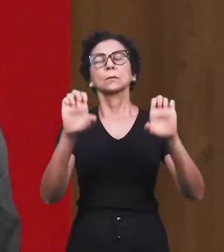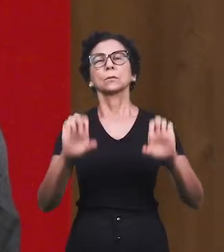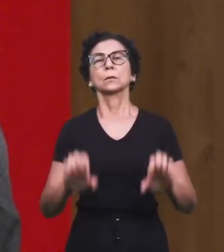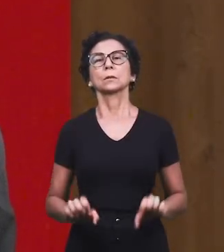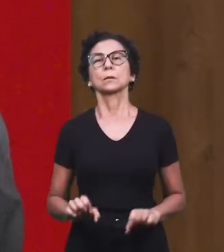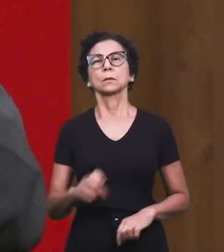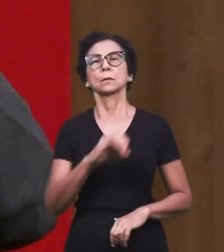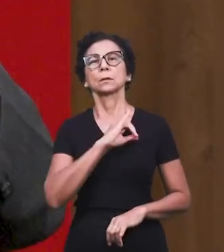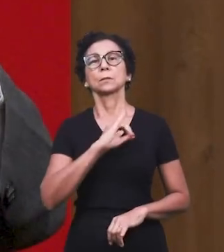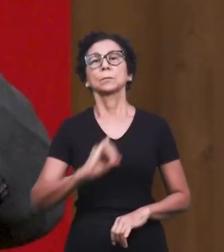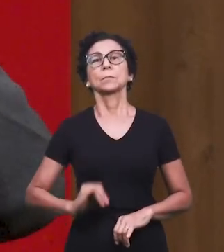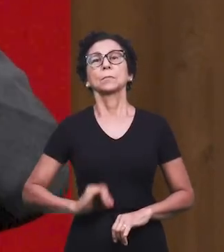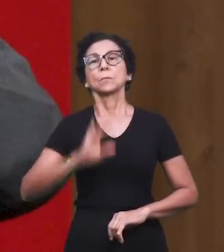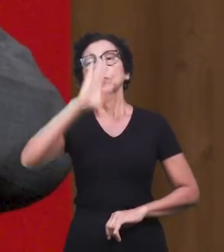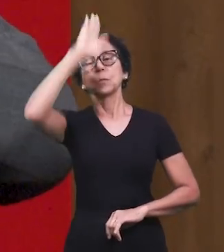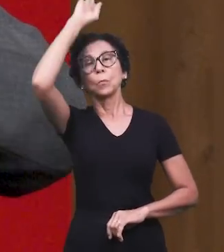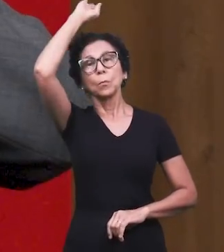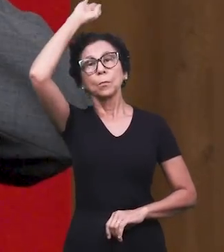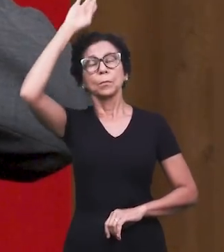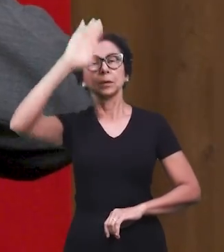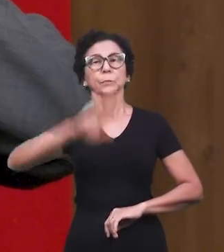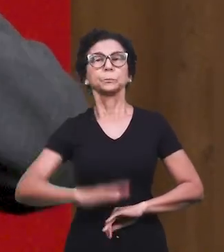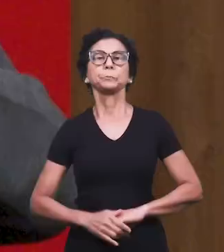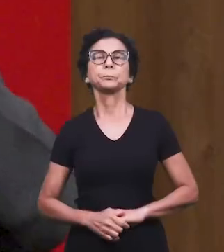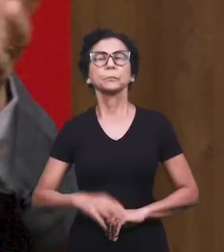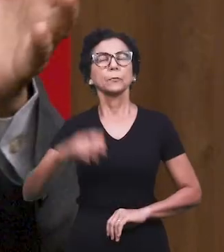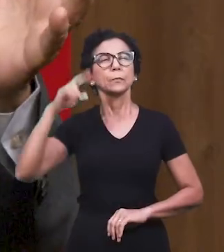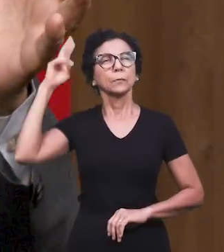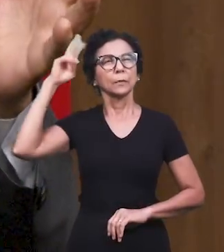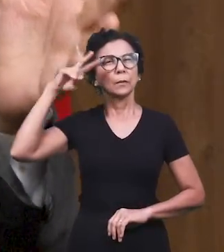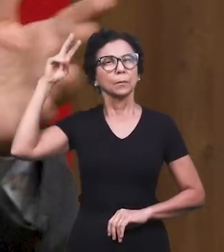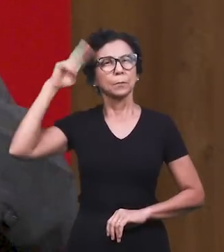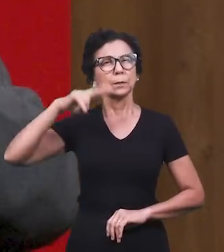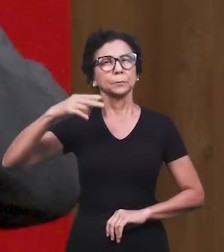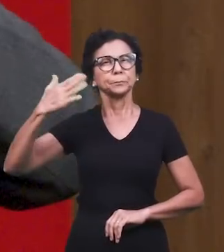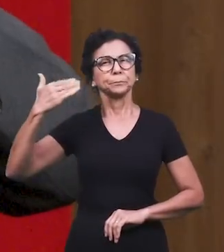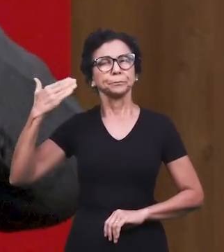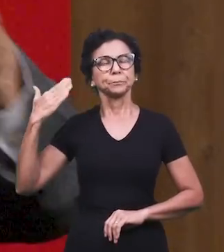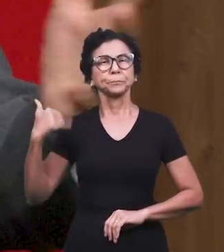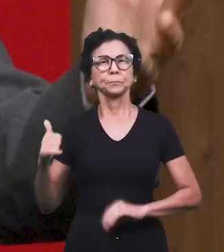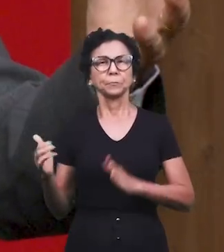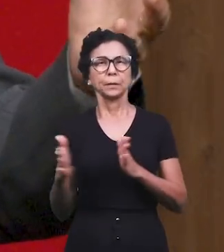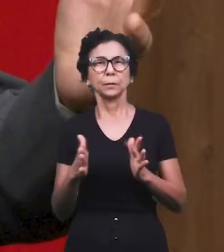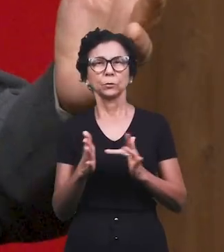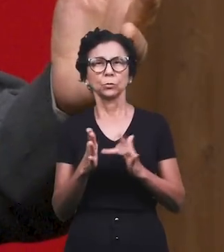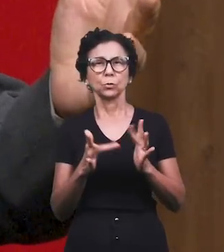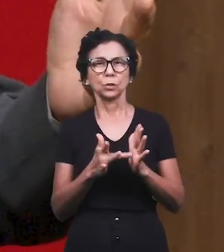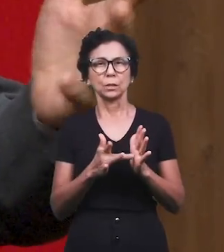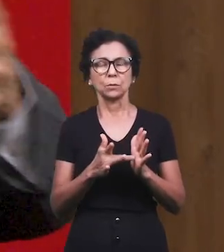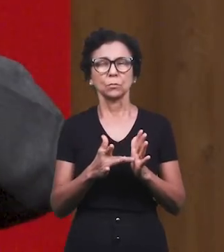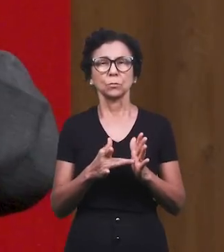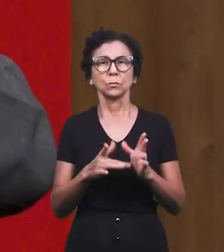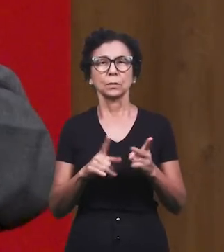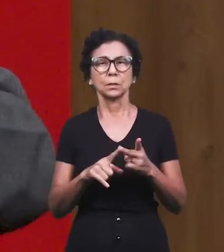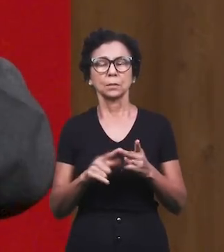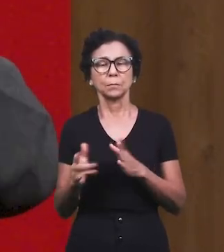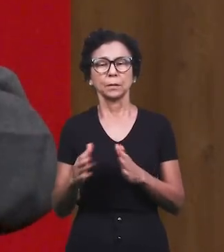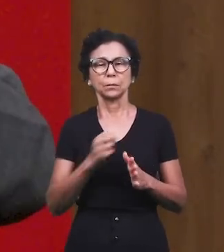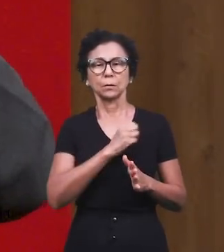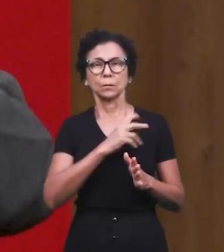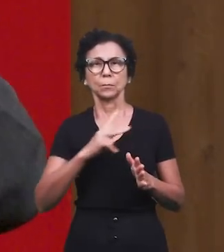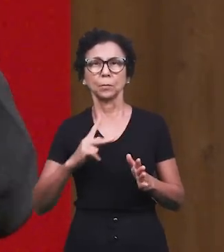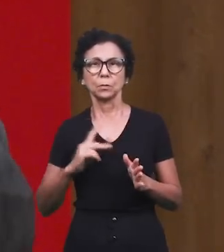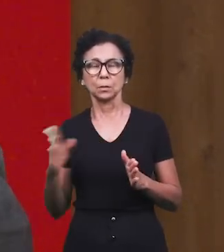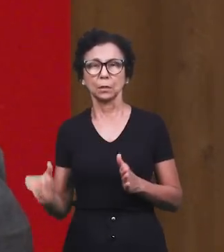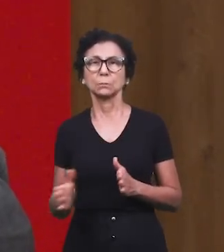Império Romano, lembrando que a época de Jesus e todo o período apostólico se viveu